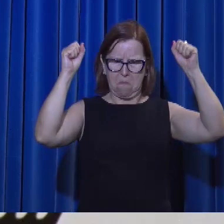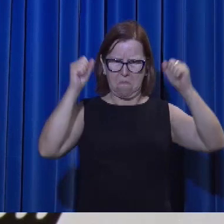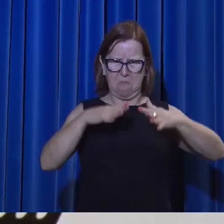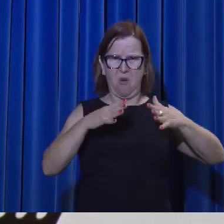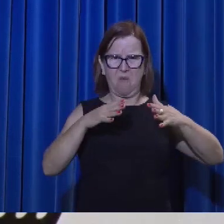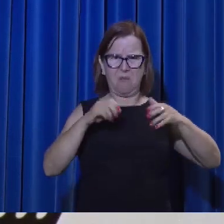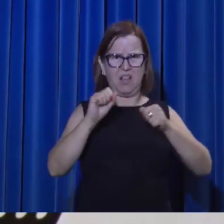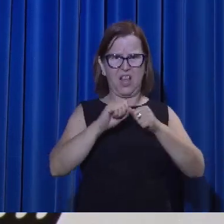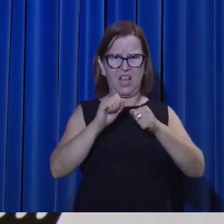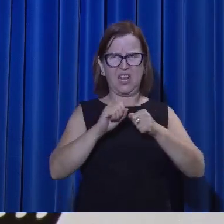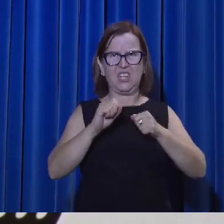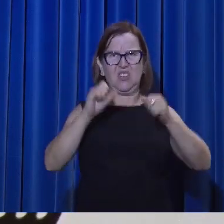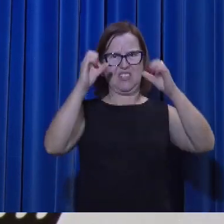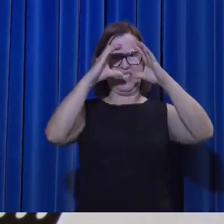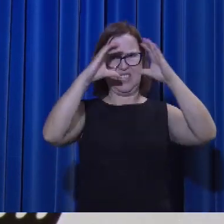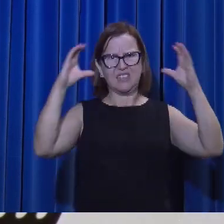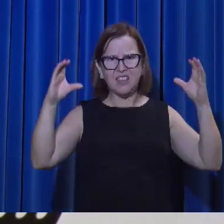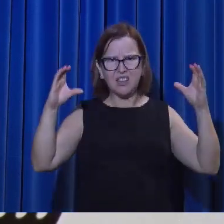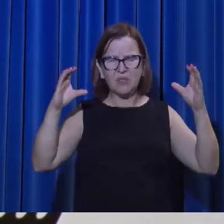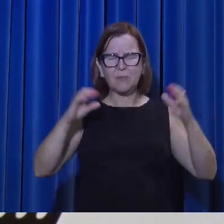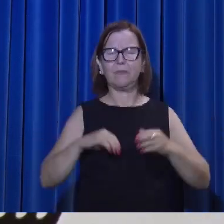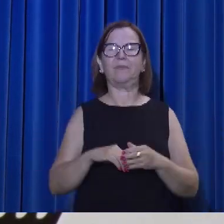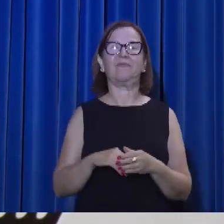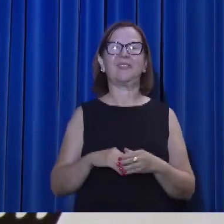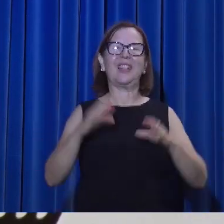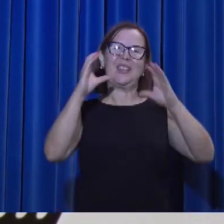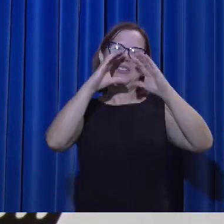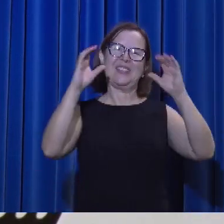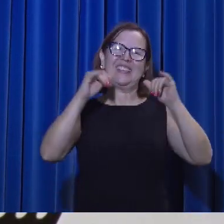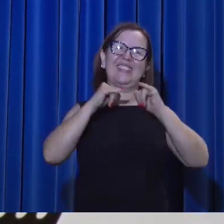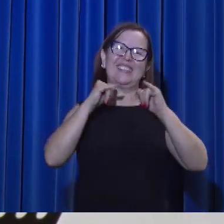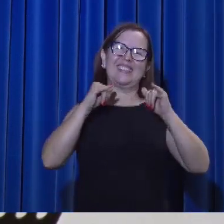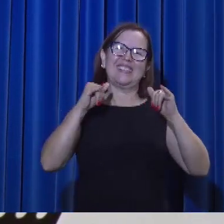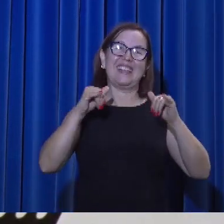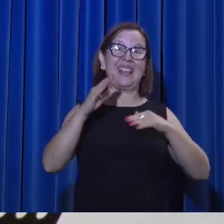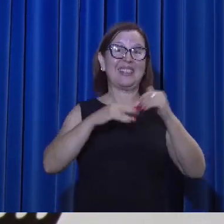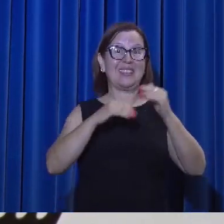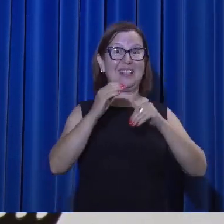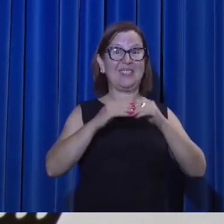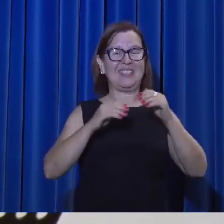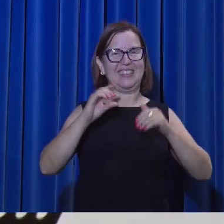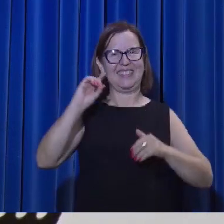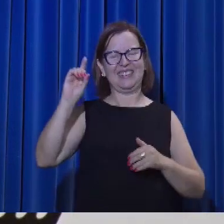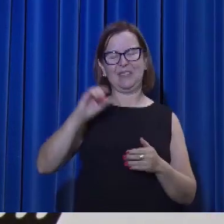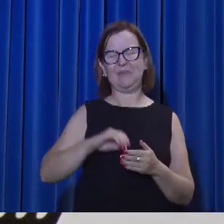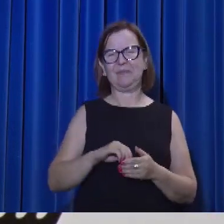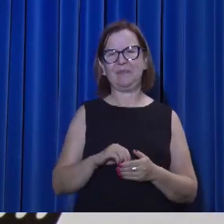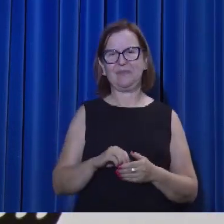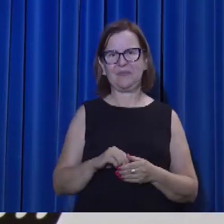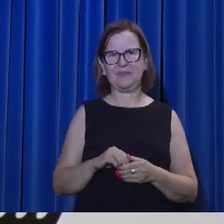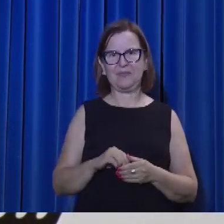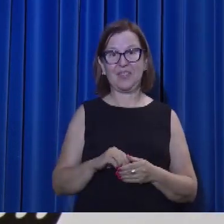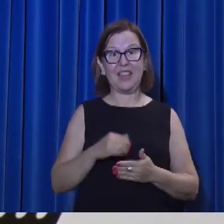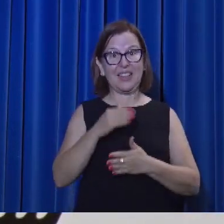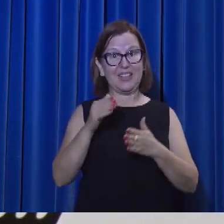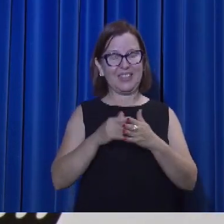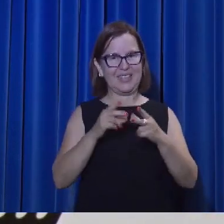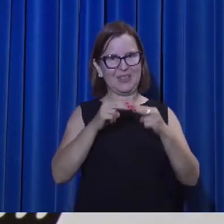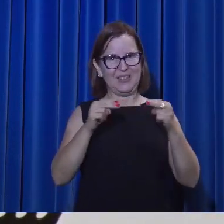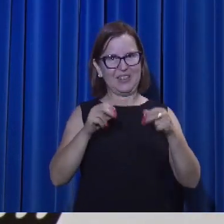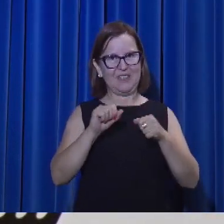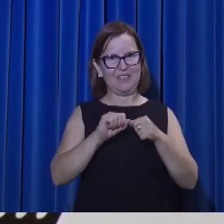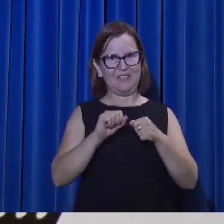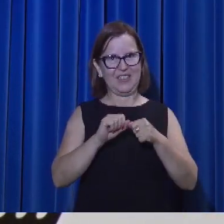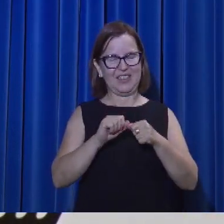a glória de Deus e o firmamento anuncia as obras das suas mãos. Todas as coisas foram feitas por intermédio